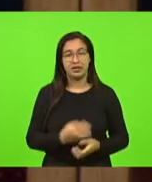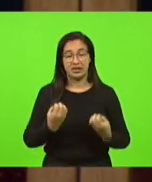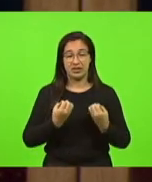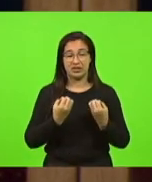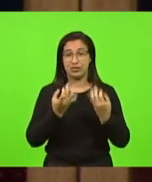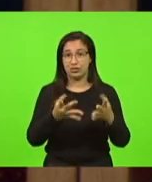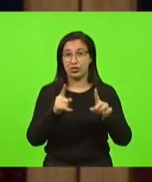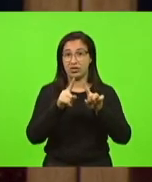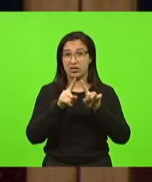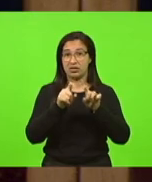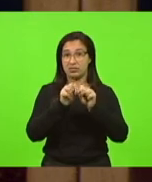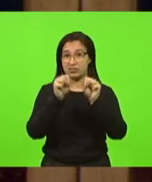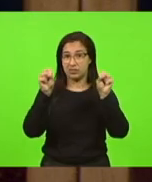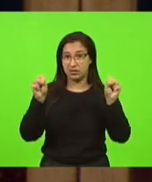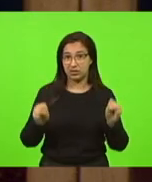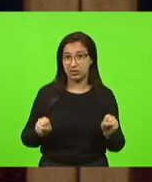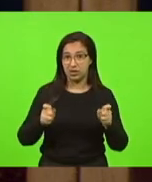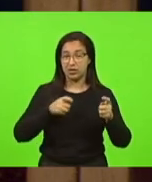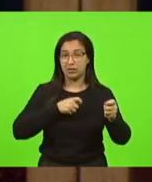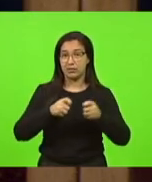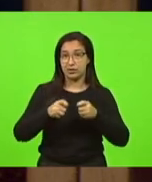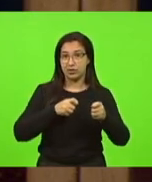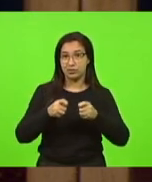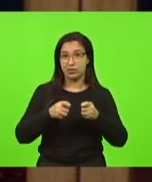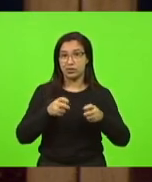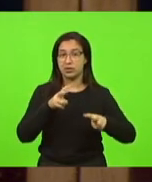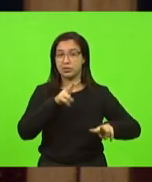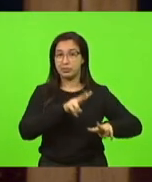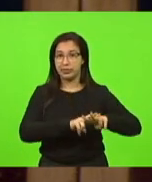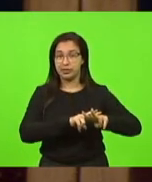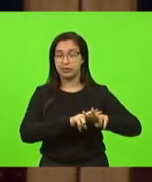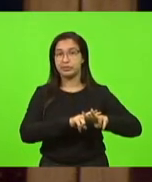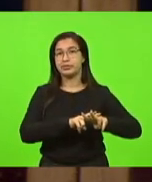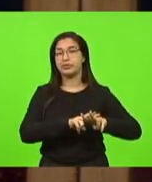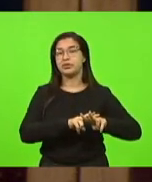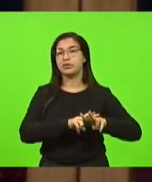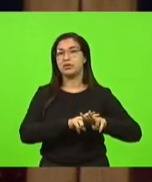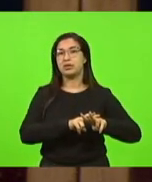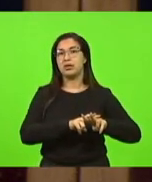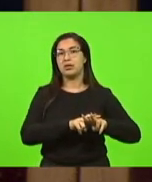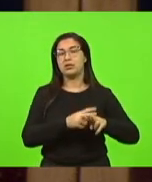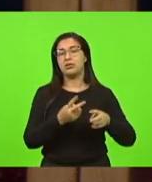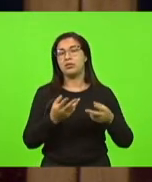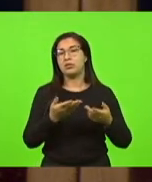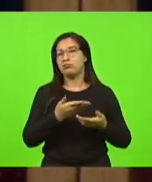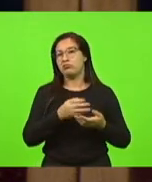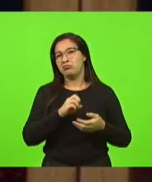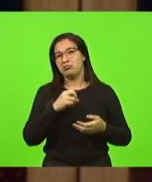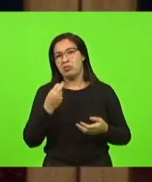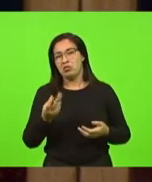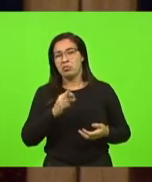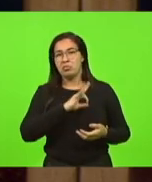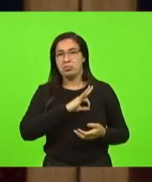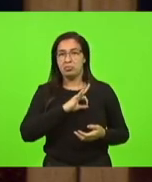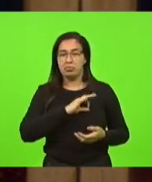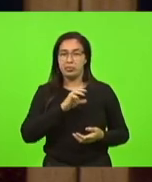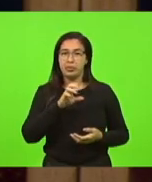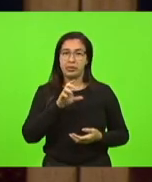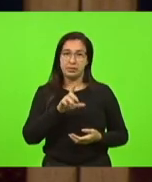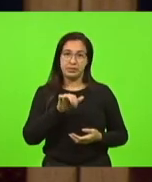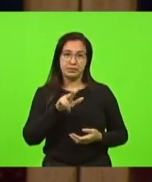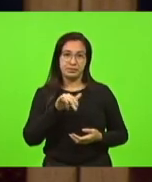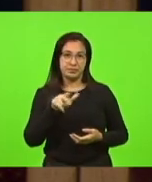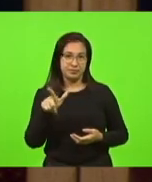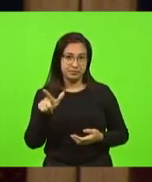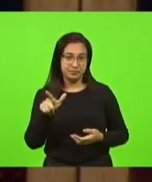para o pessoal do sistema da administração prisional e socioeducativa, para o pessoal da Polícia Civil, para o pessoal